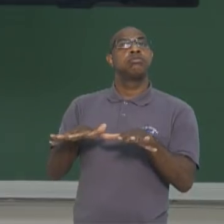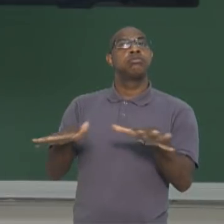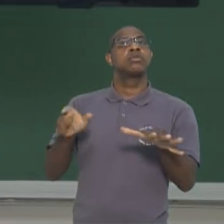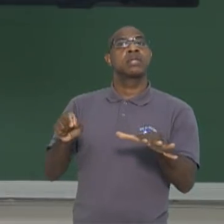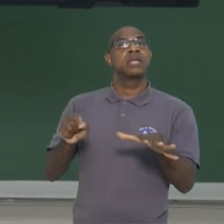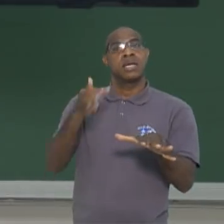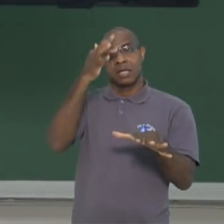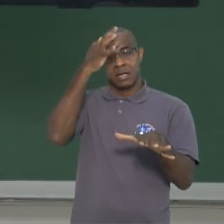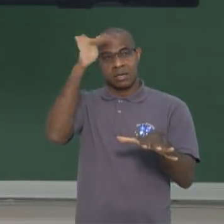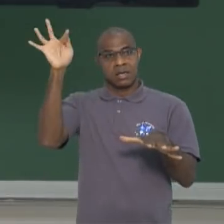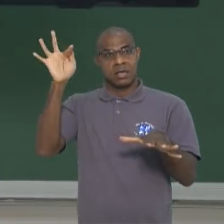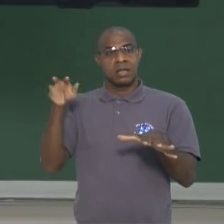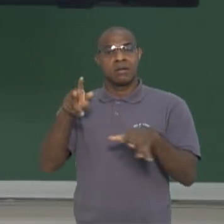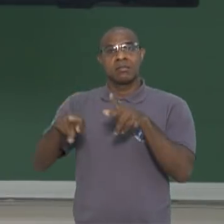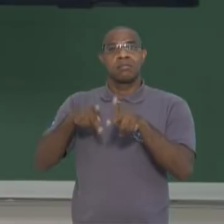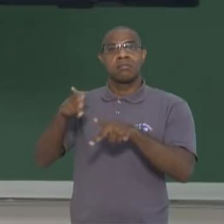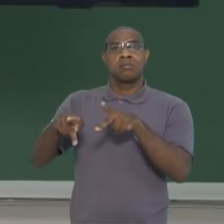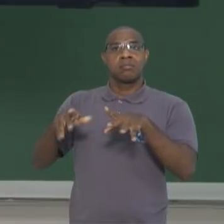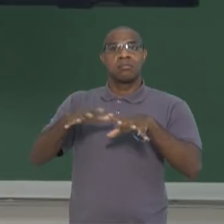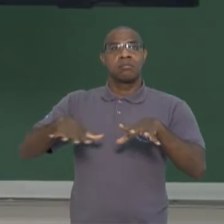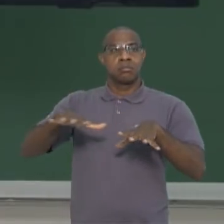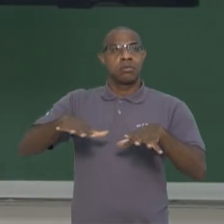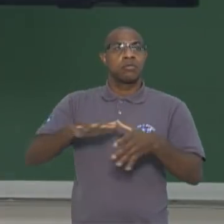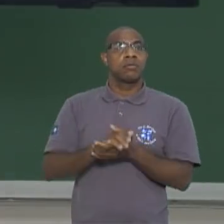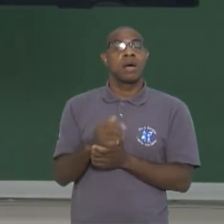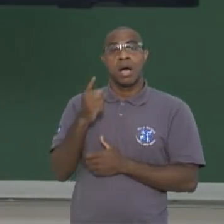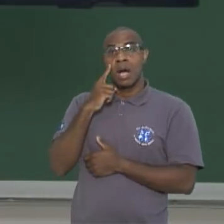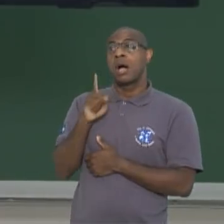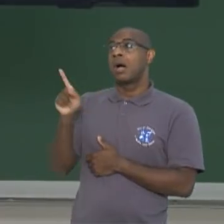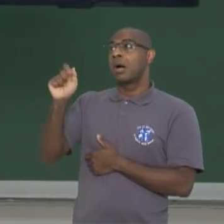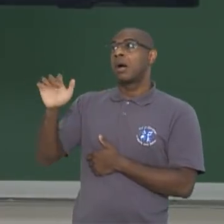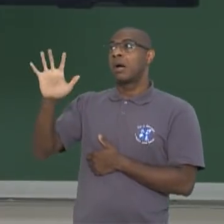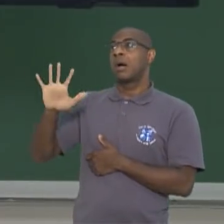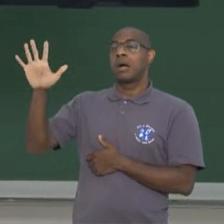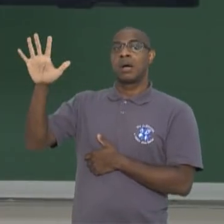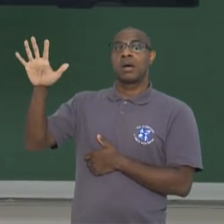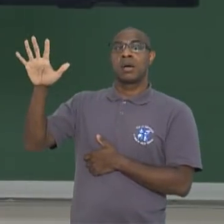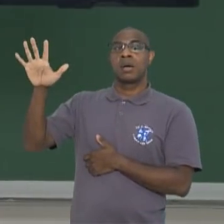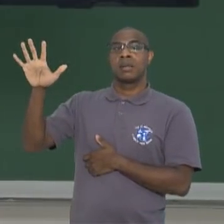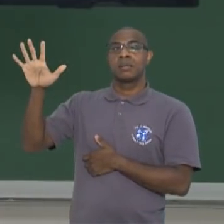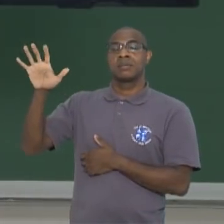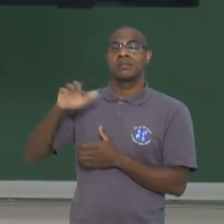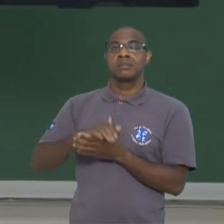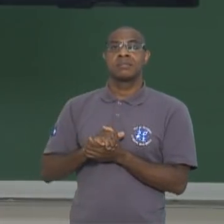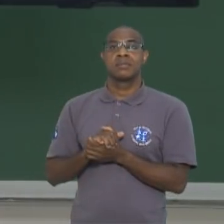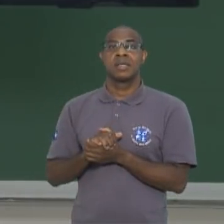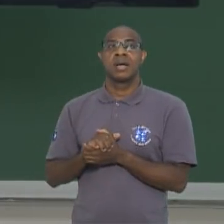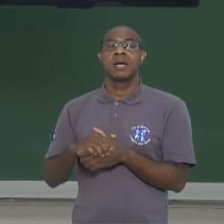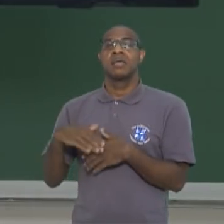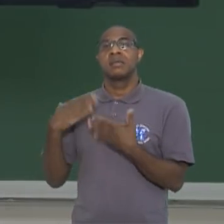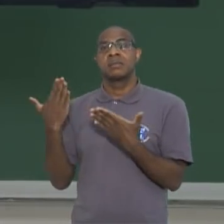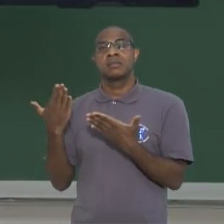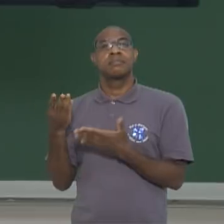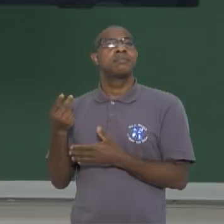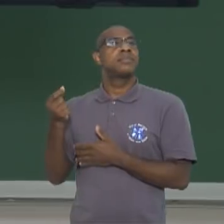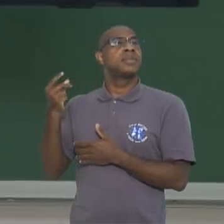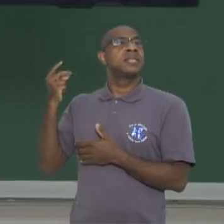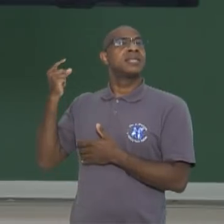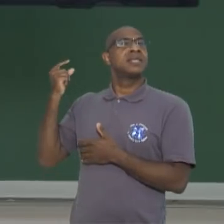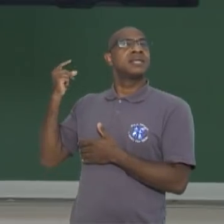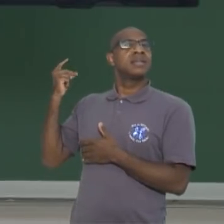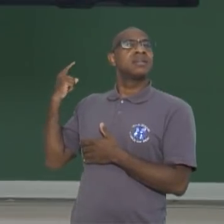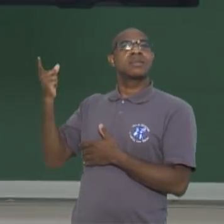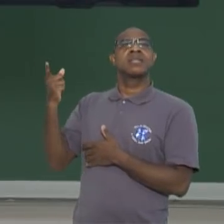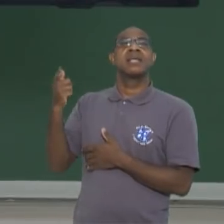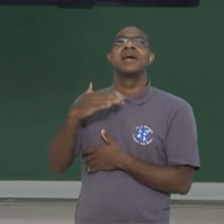reinos bárbaros. Aqui a gente tem a divisão, né, da Gália em 511, que é a época, né, da morte